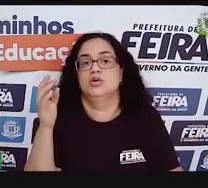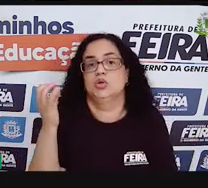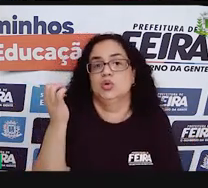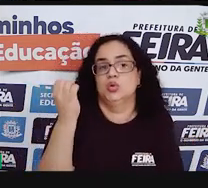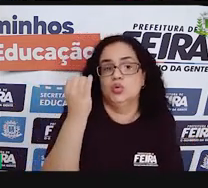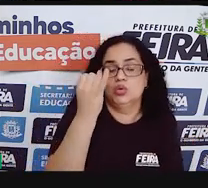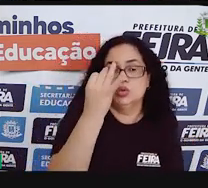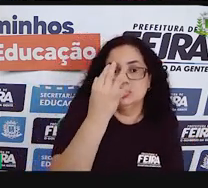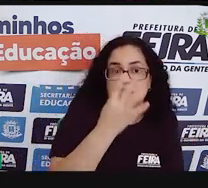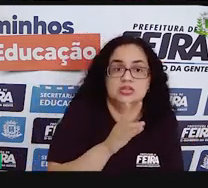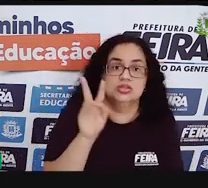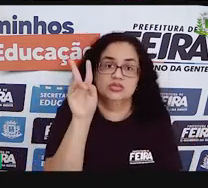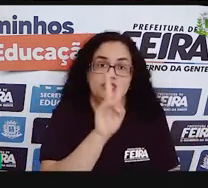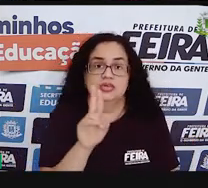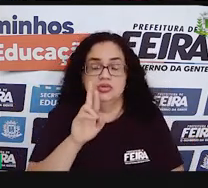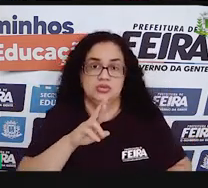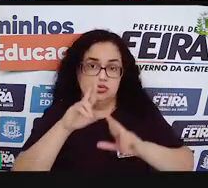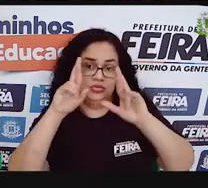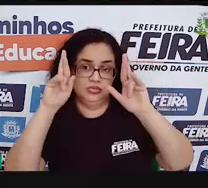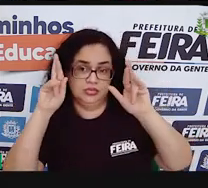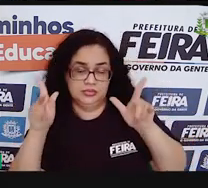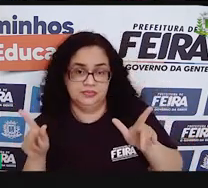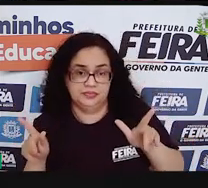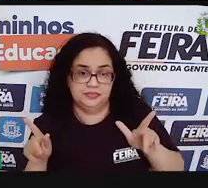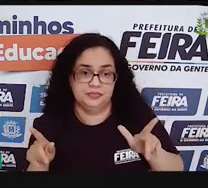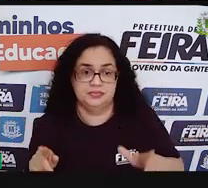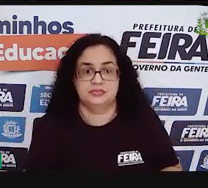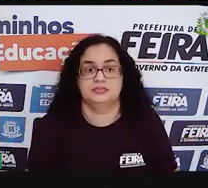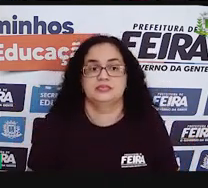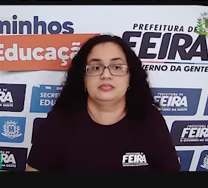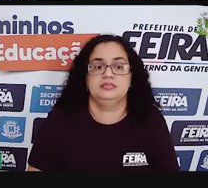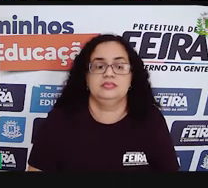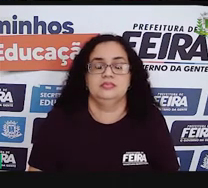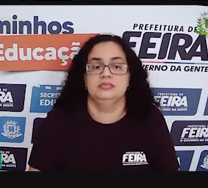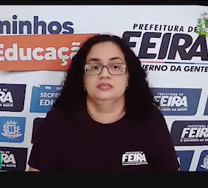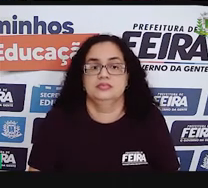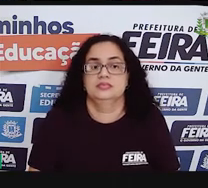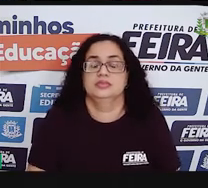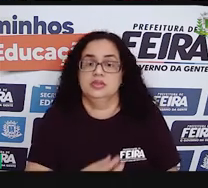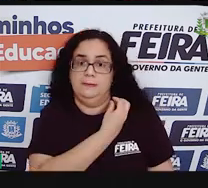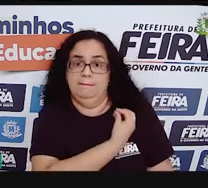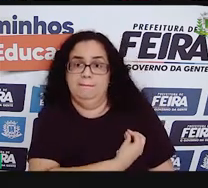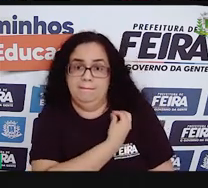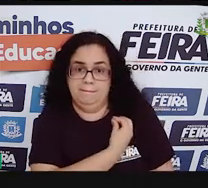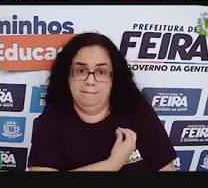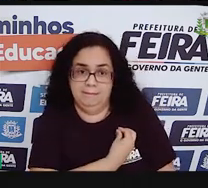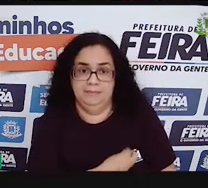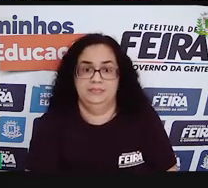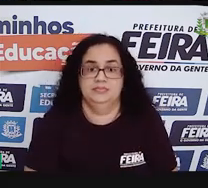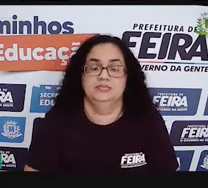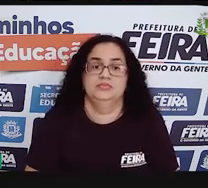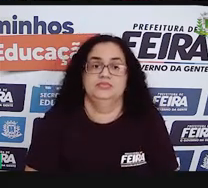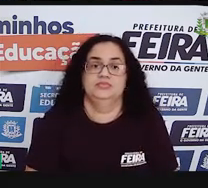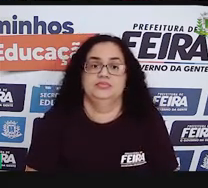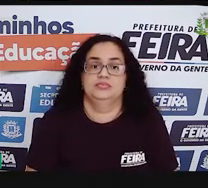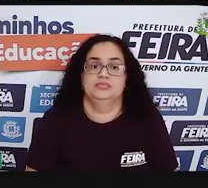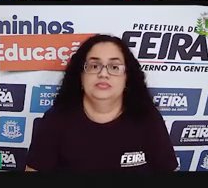quantidades, valores diferentes relacionados aos dados que estão sendo apresentados.